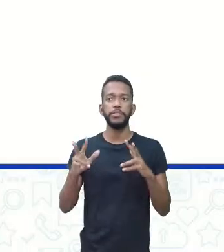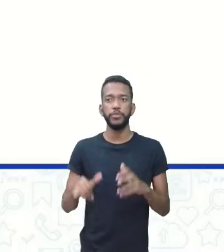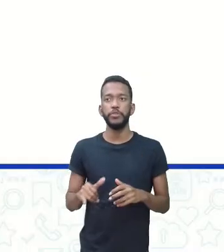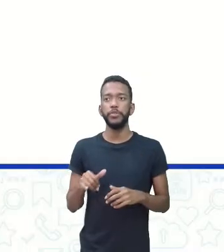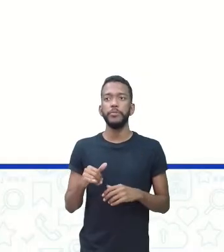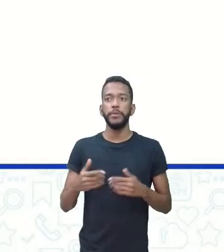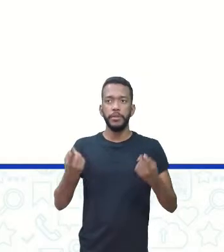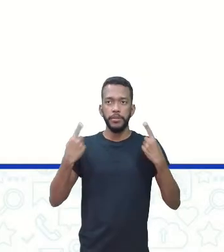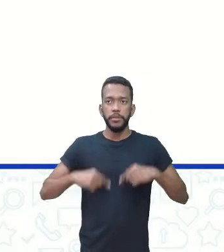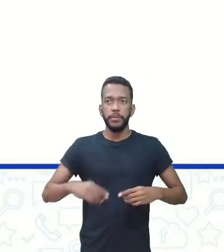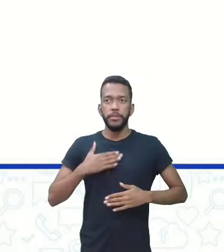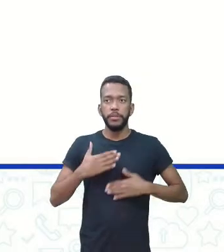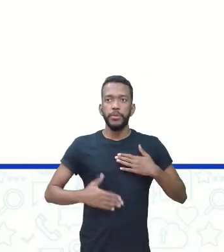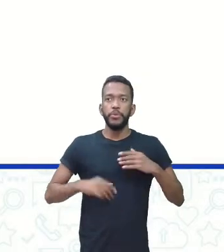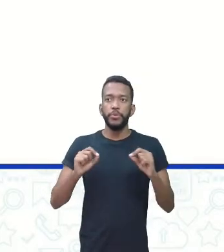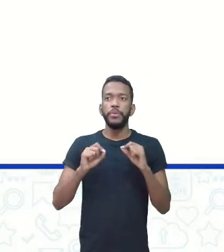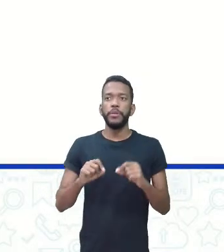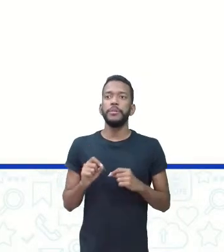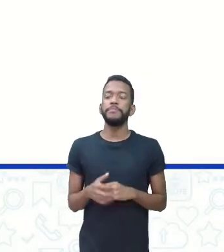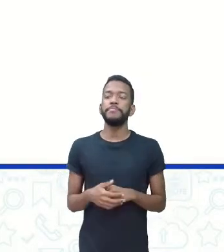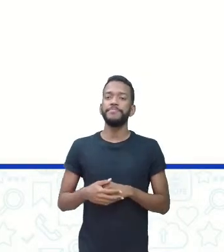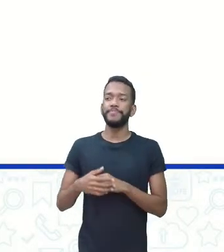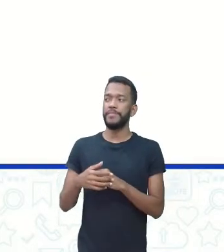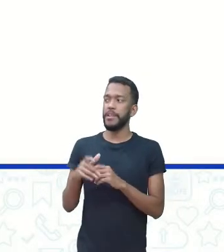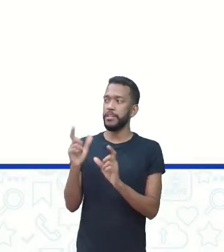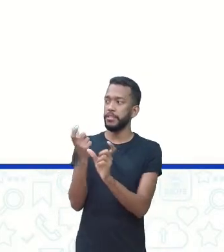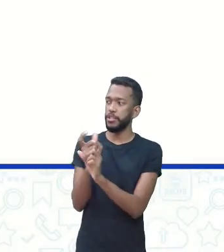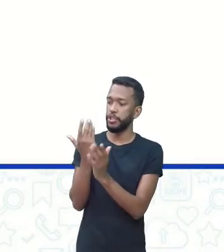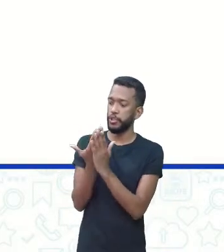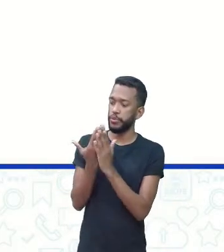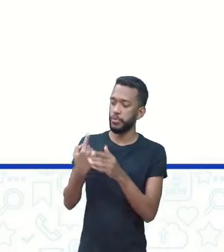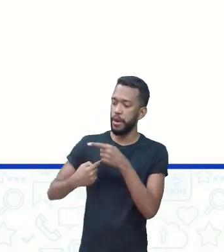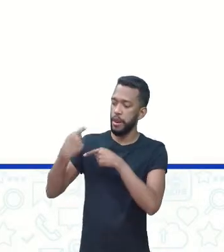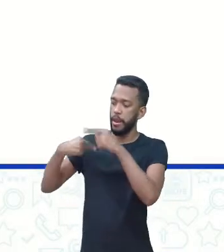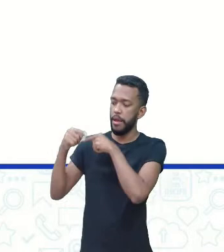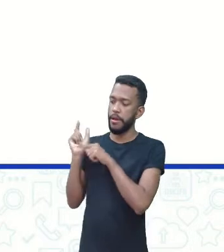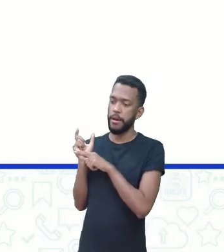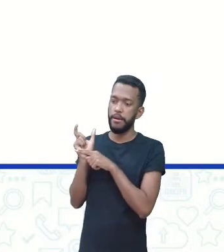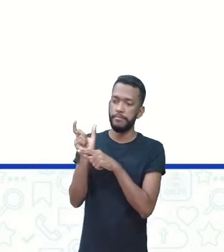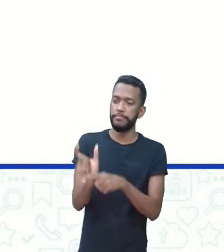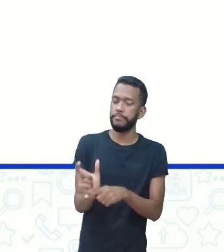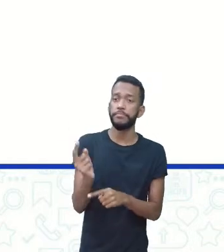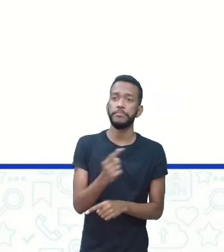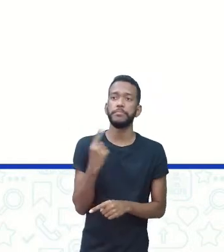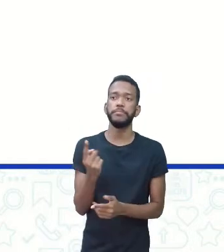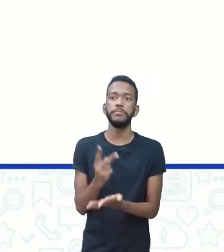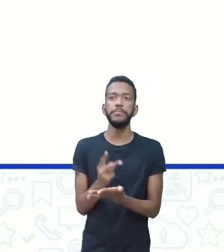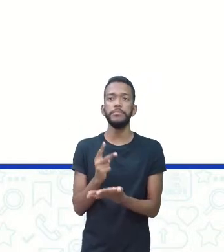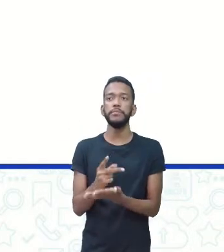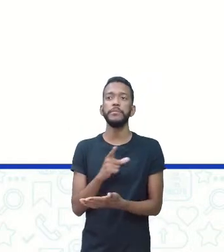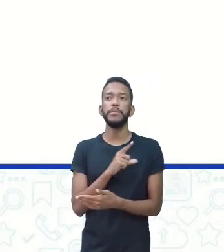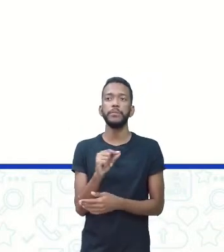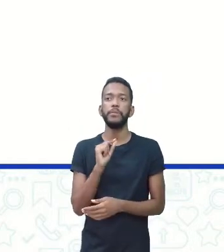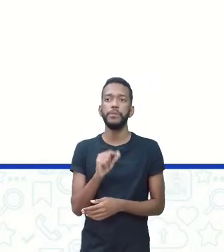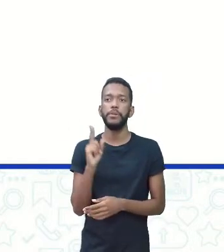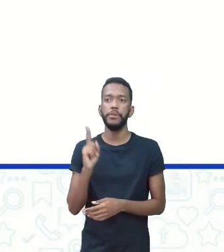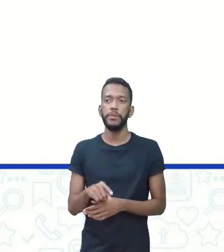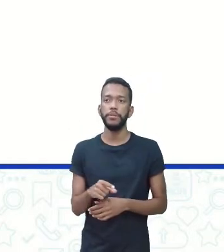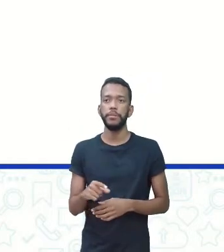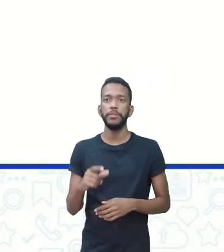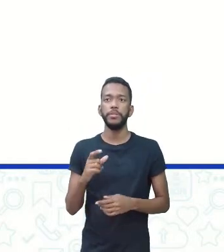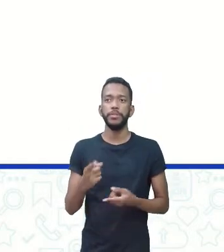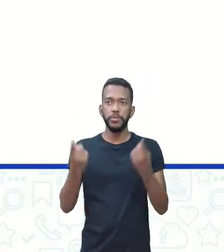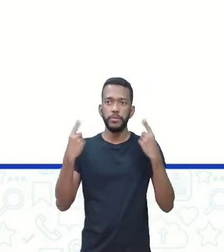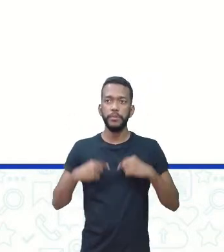Na etimologia, que nada mais é do que o estudo das palavras, né? A gente tem aí que